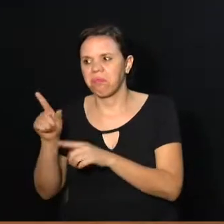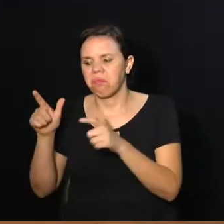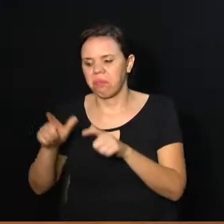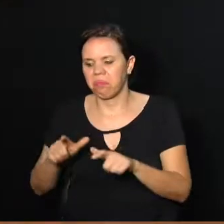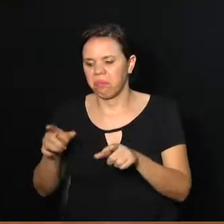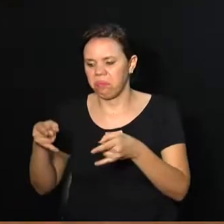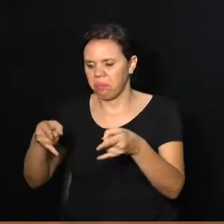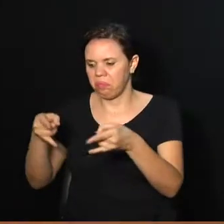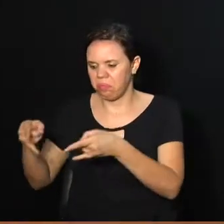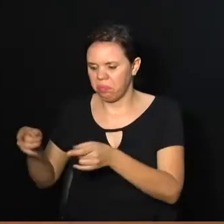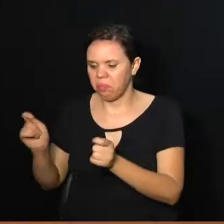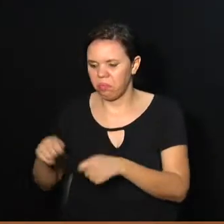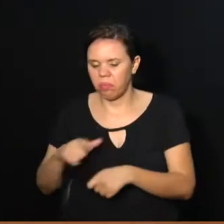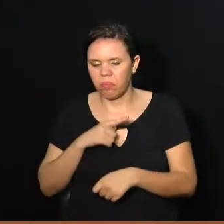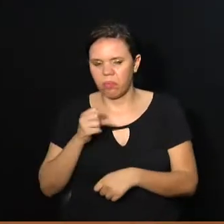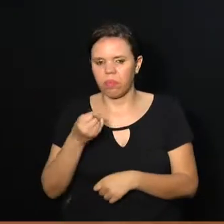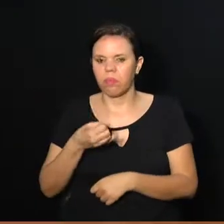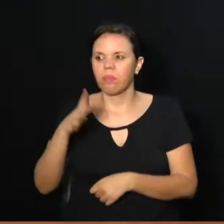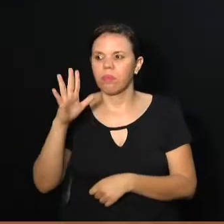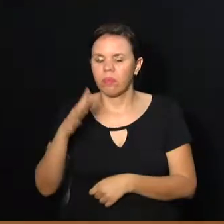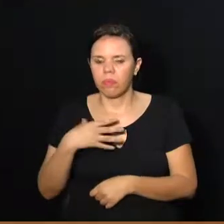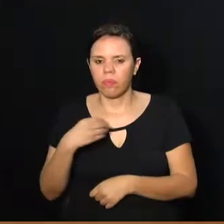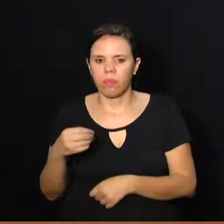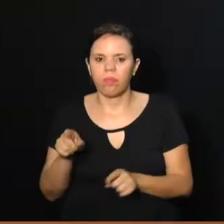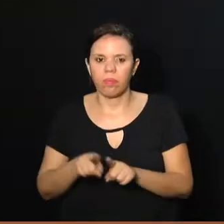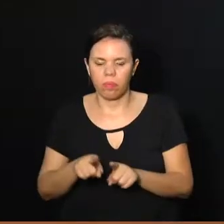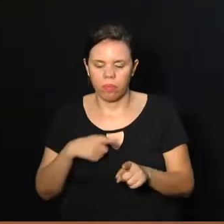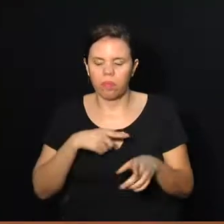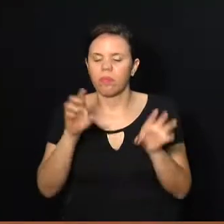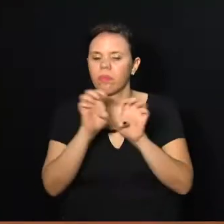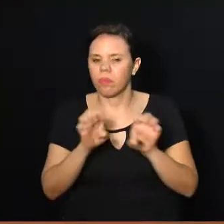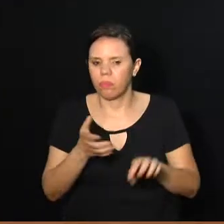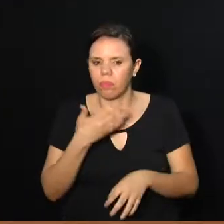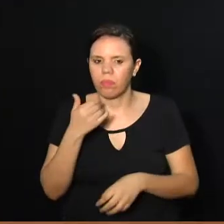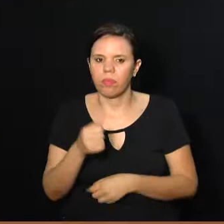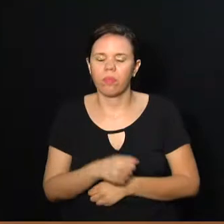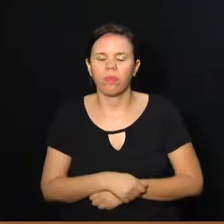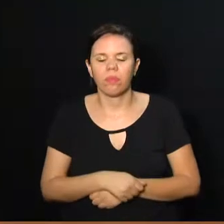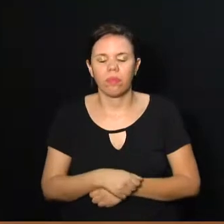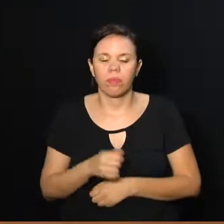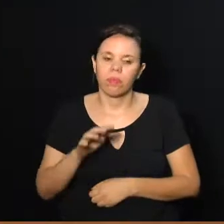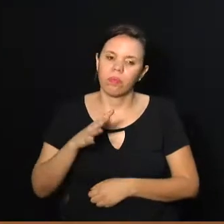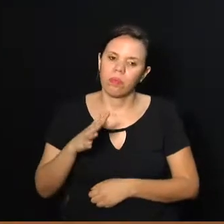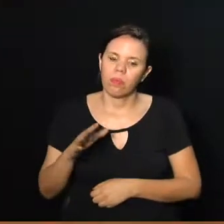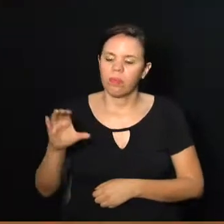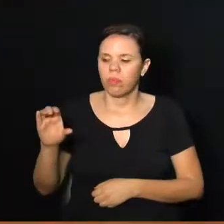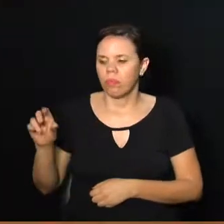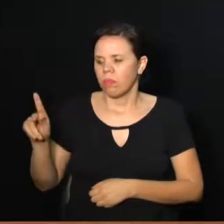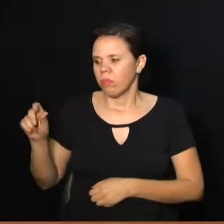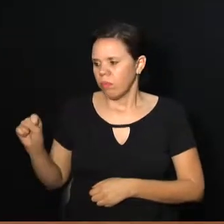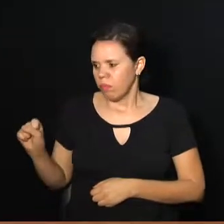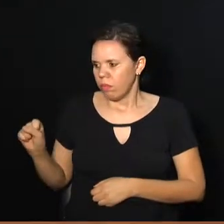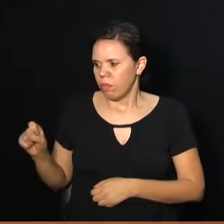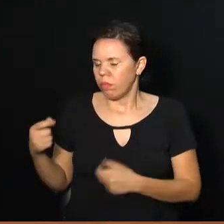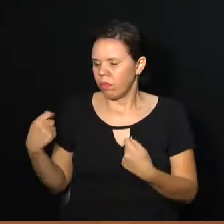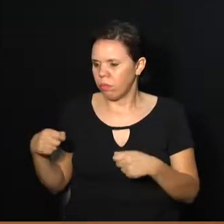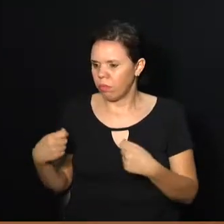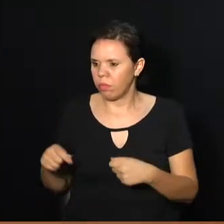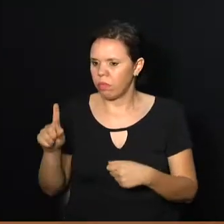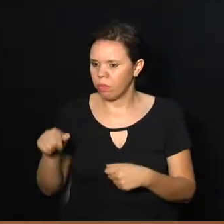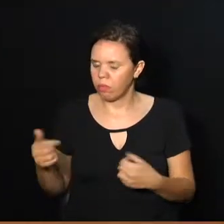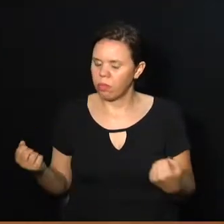Filhos, Então, assim, eu já vejo uma estrutura melhor. Talvez o CAPS-I ele necessite disso, né? De